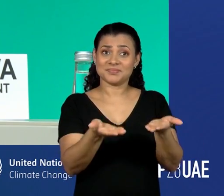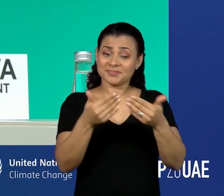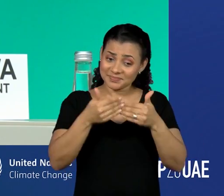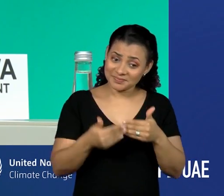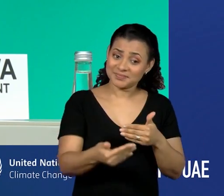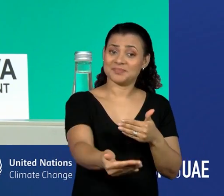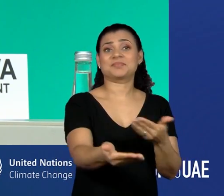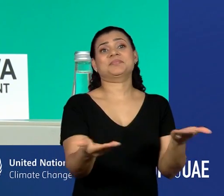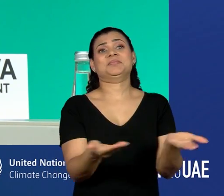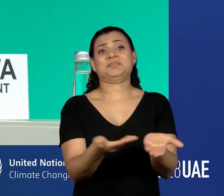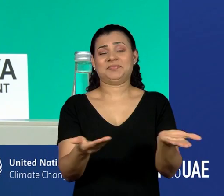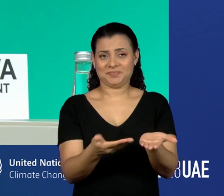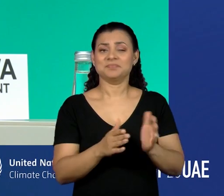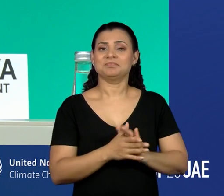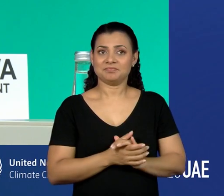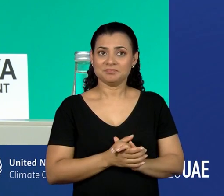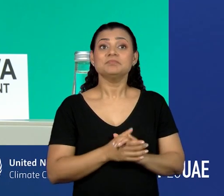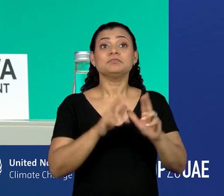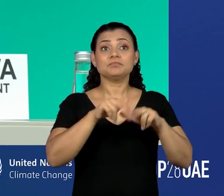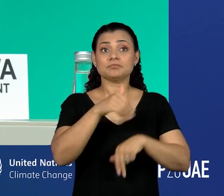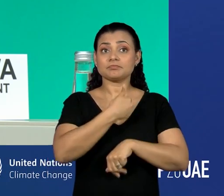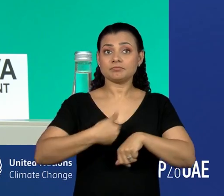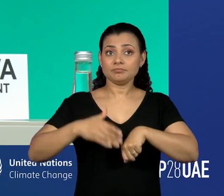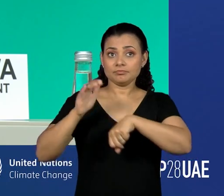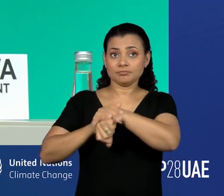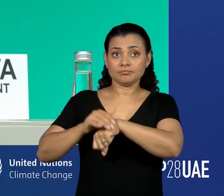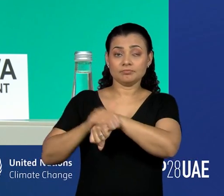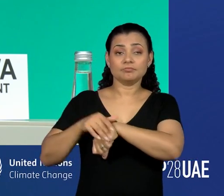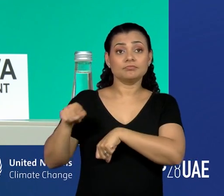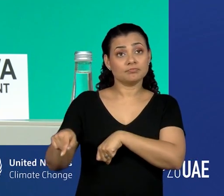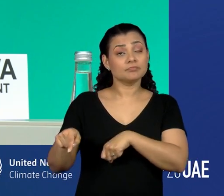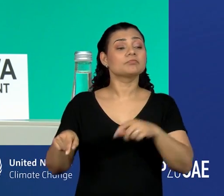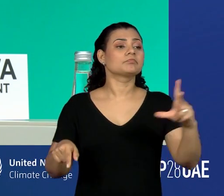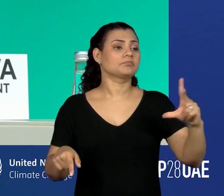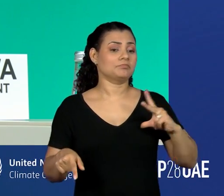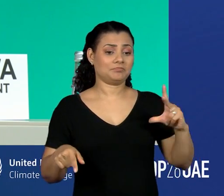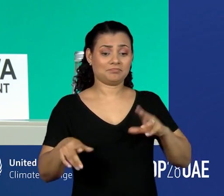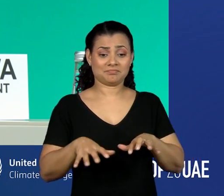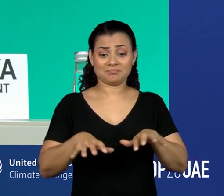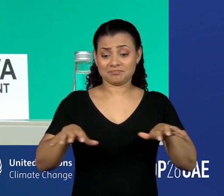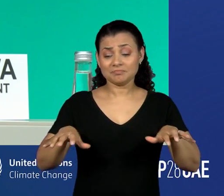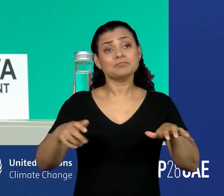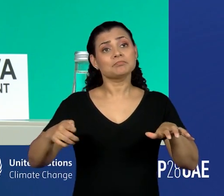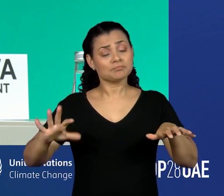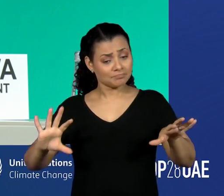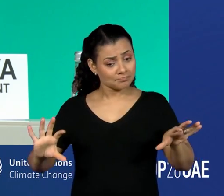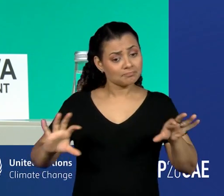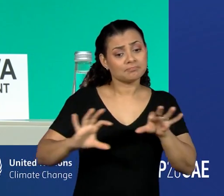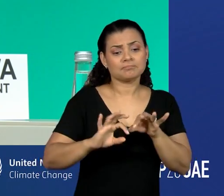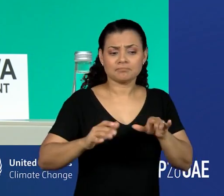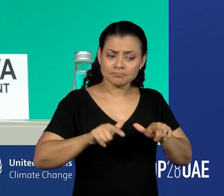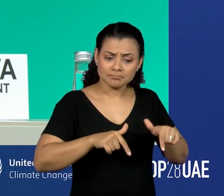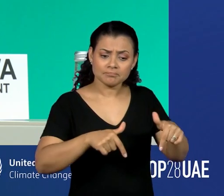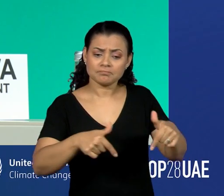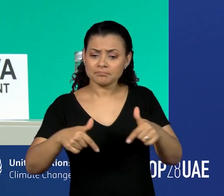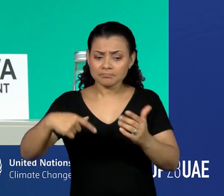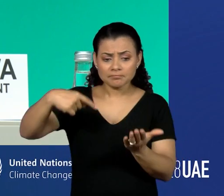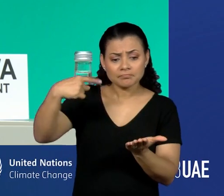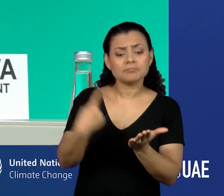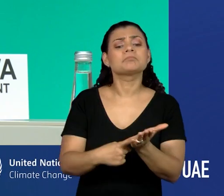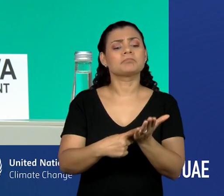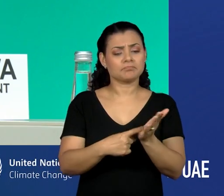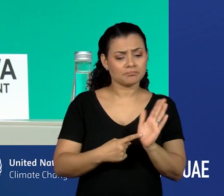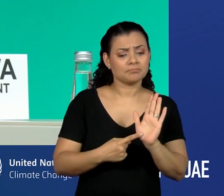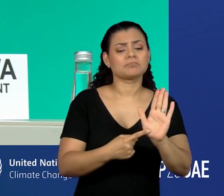partir de agora, em que setor público, como eu disse, e setor privado terão que traduzir o compromisso que